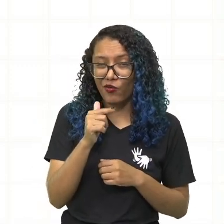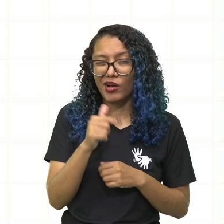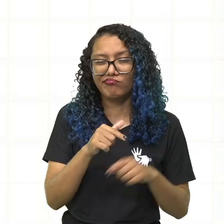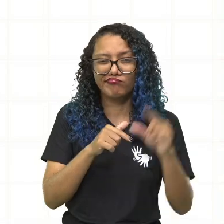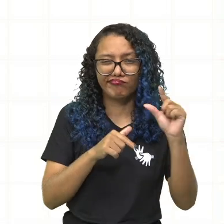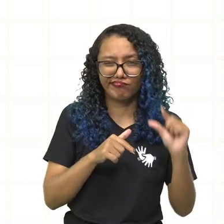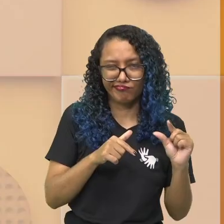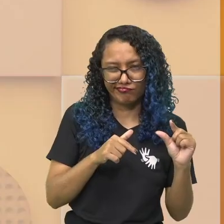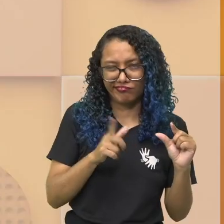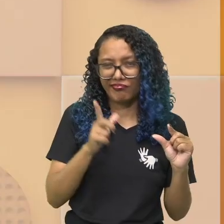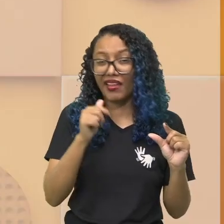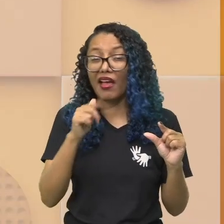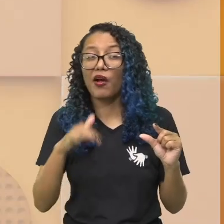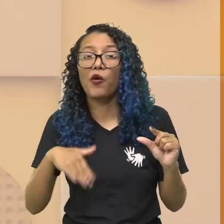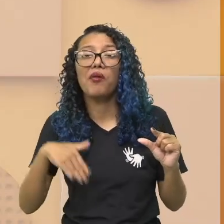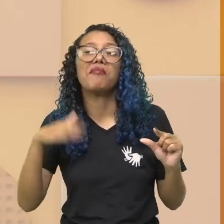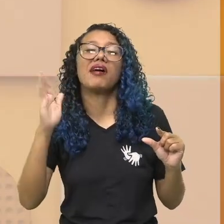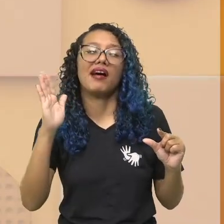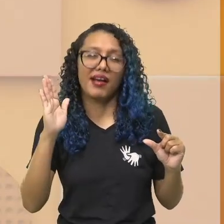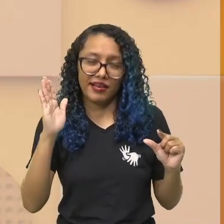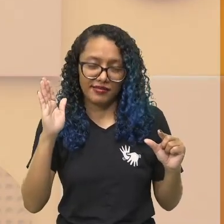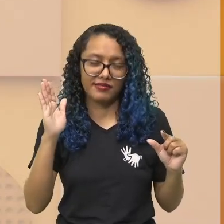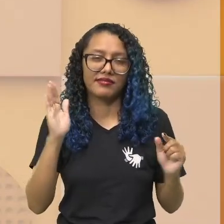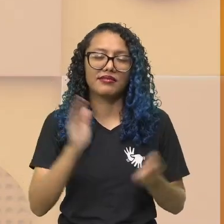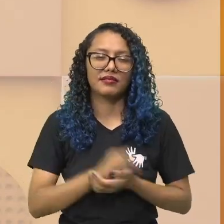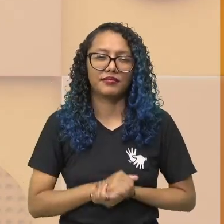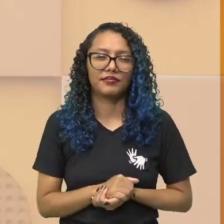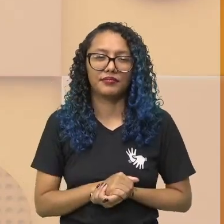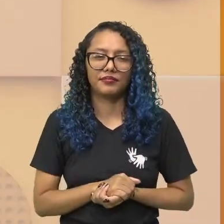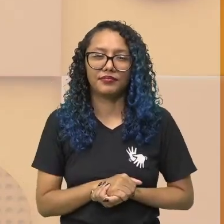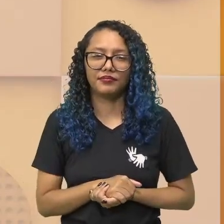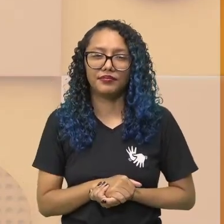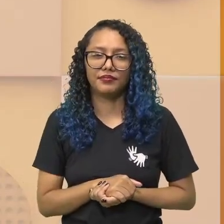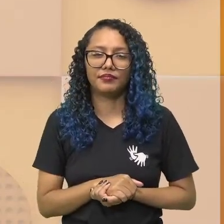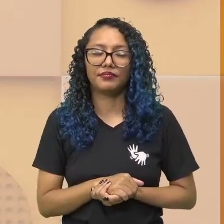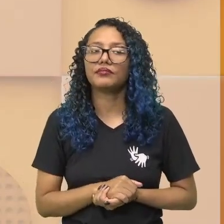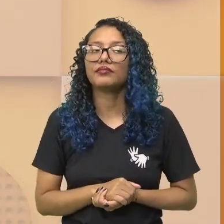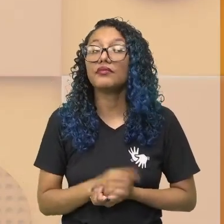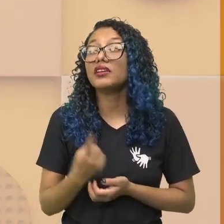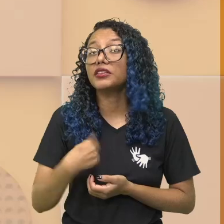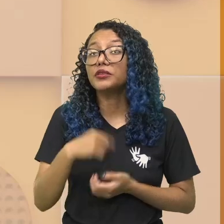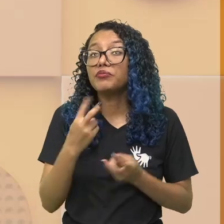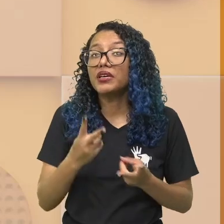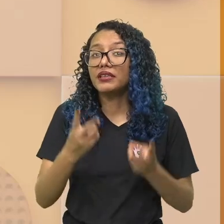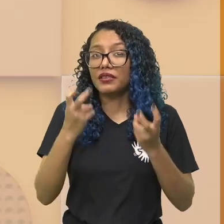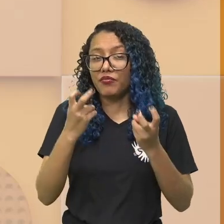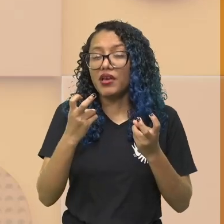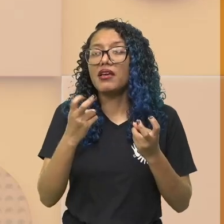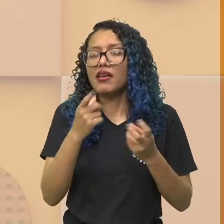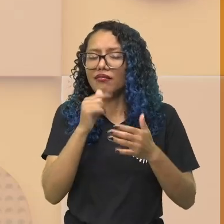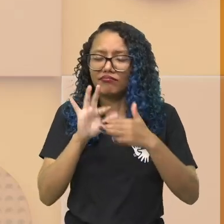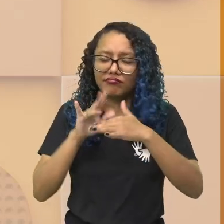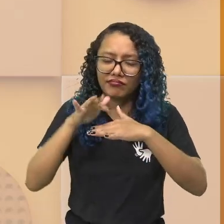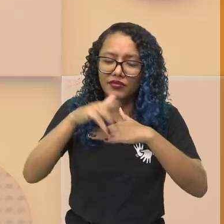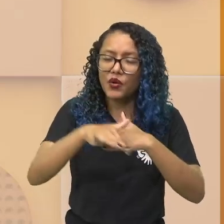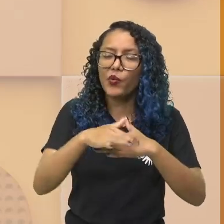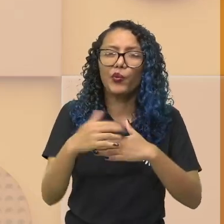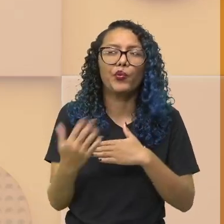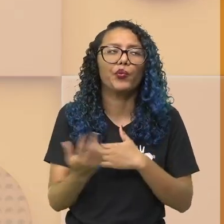no território brasileiro. Então, tudo isso para a gente ter uma ideia, né, do quanto que as hidrelétricas são importantes ainda para